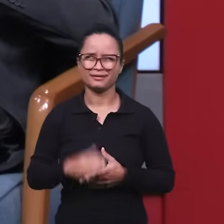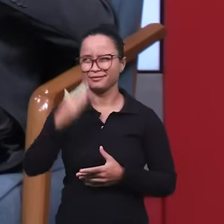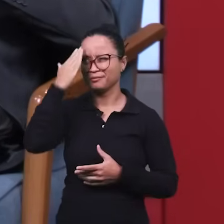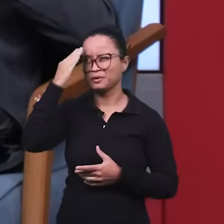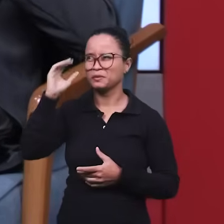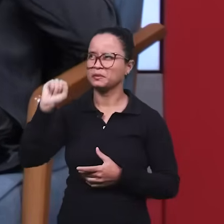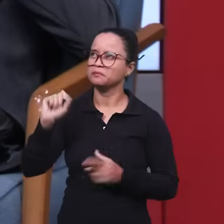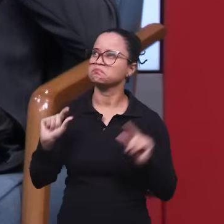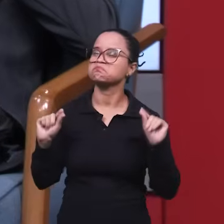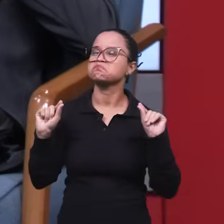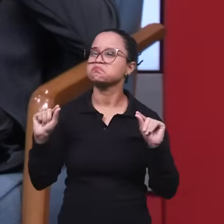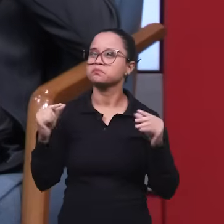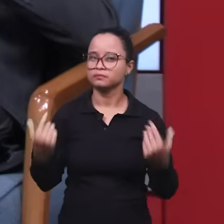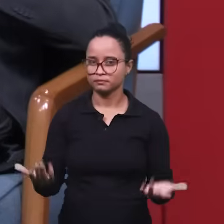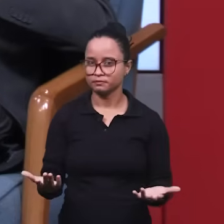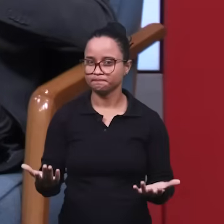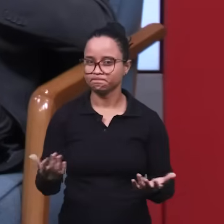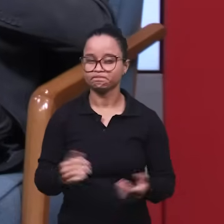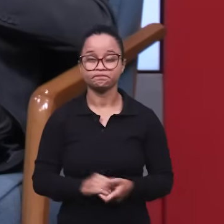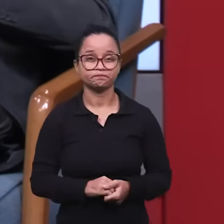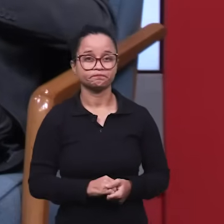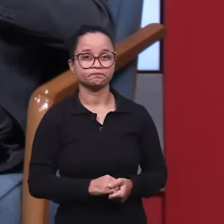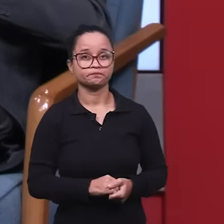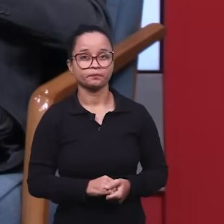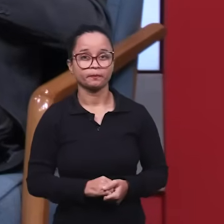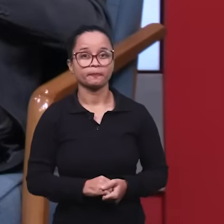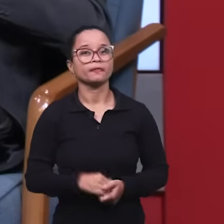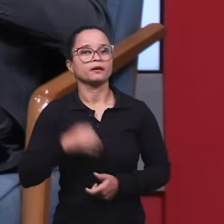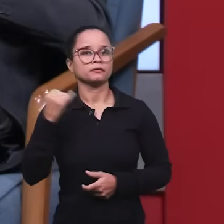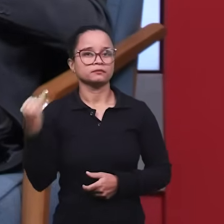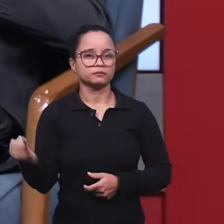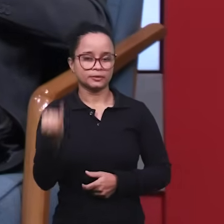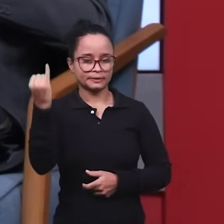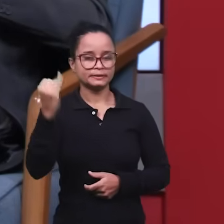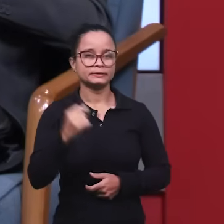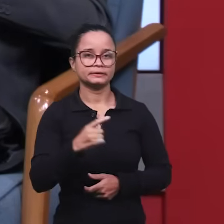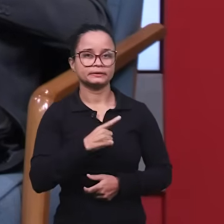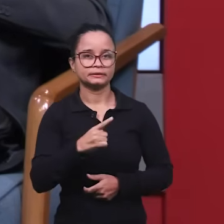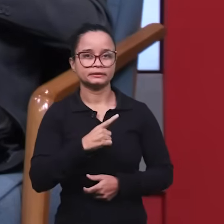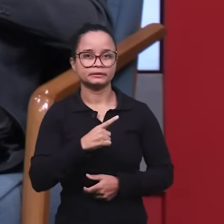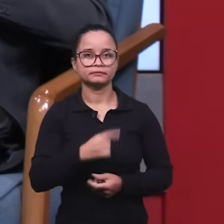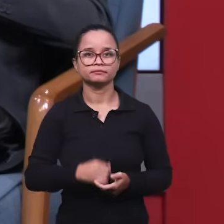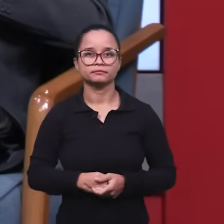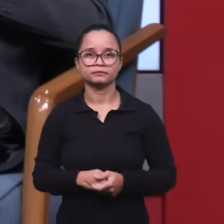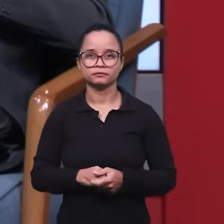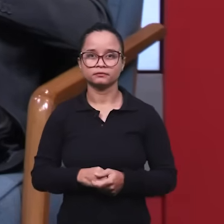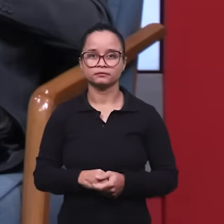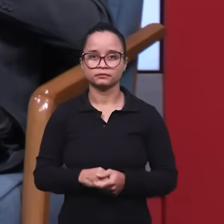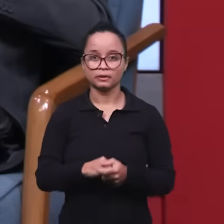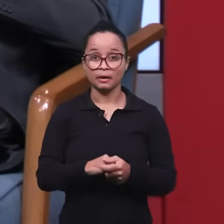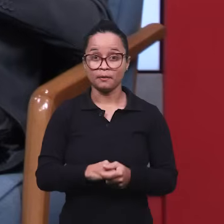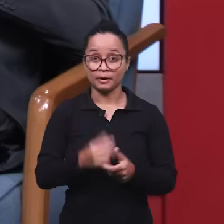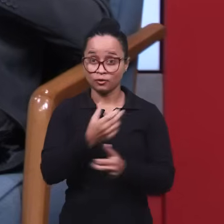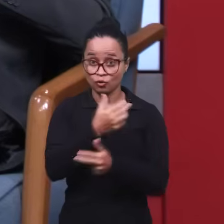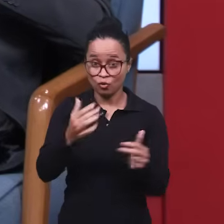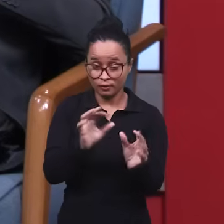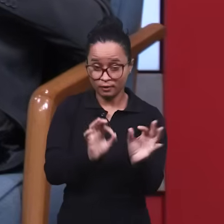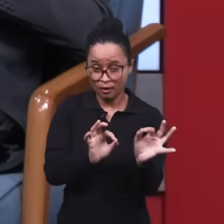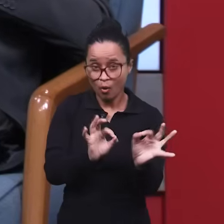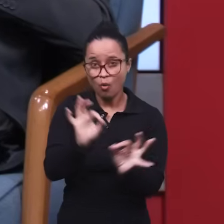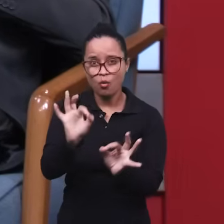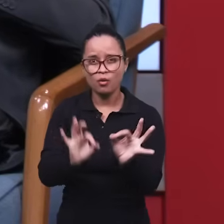é a sabedoria? A sabedoria, ela é importante para colocar as coisas